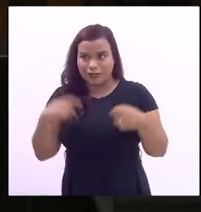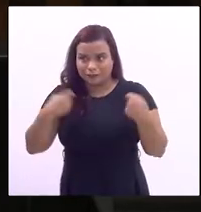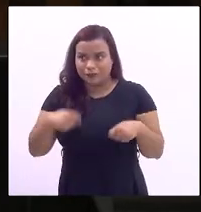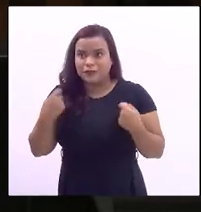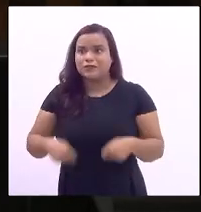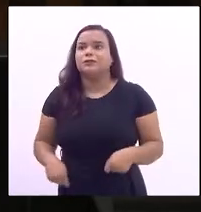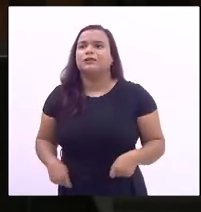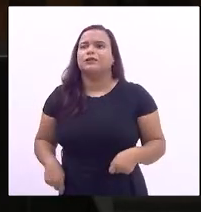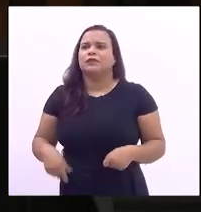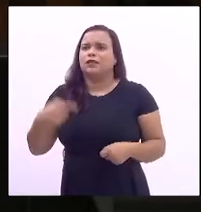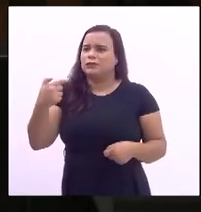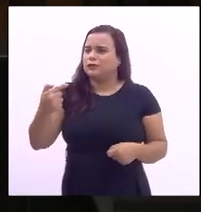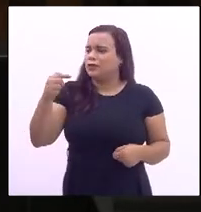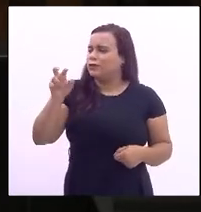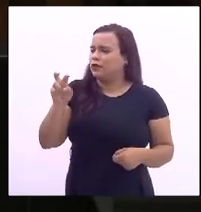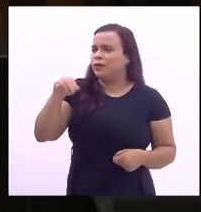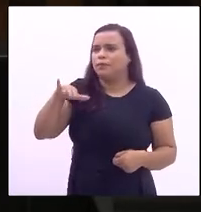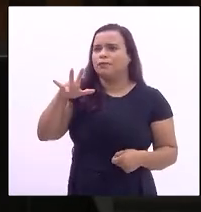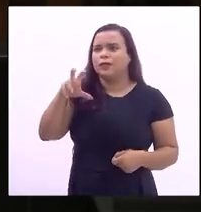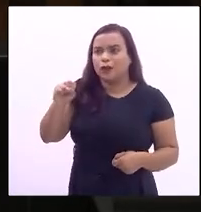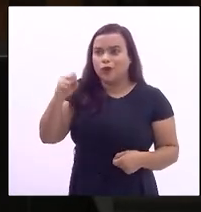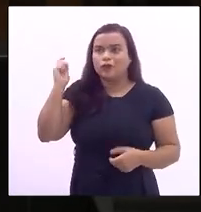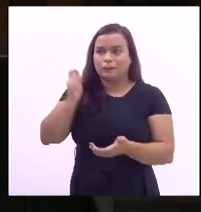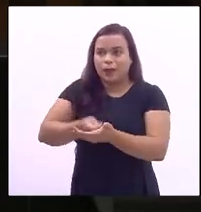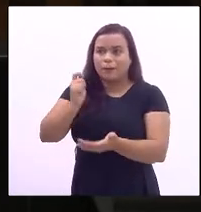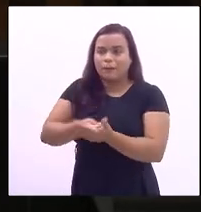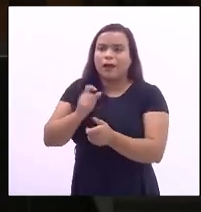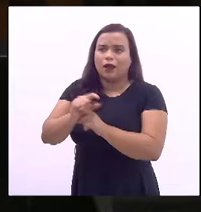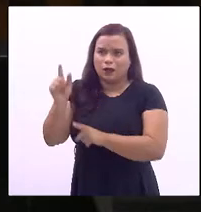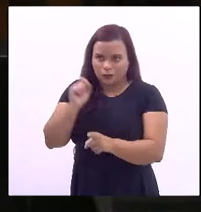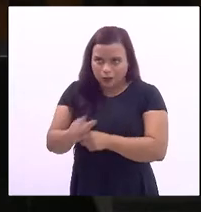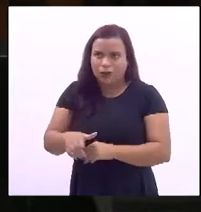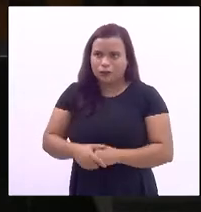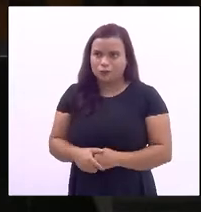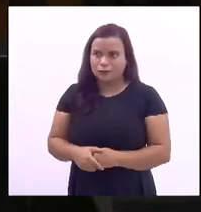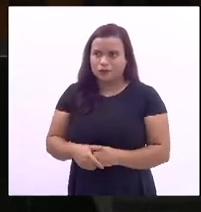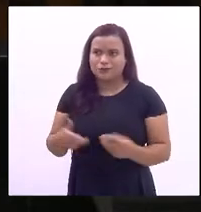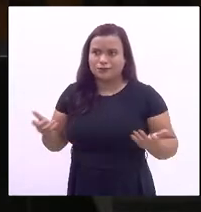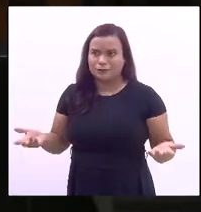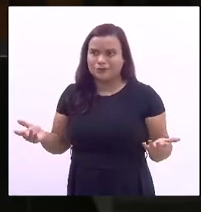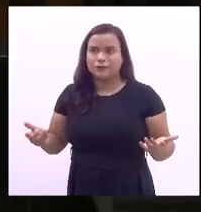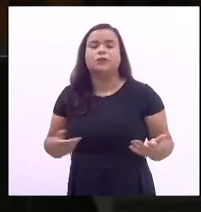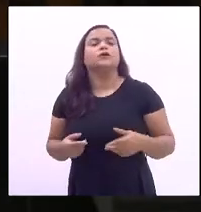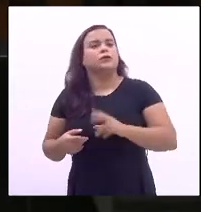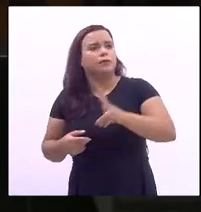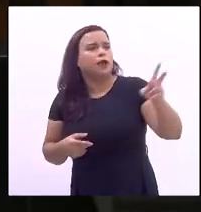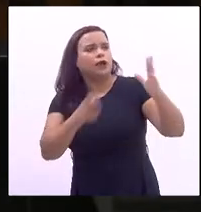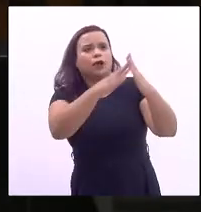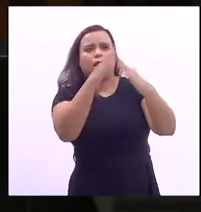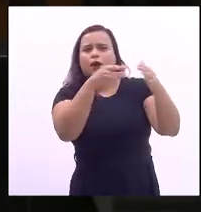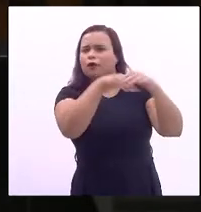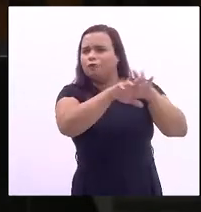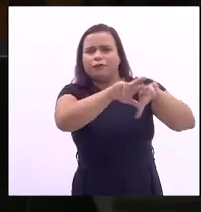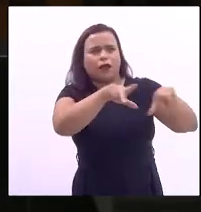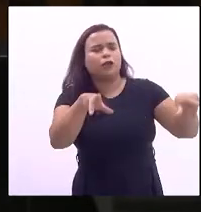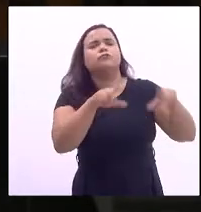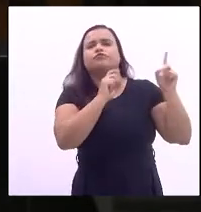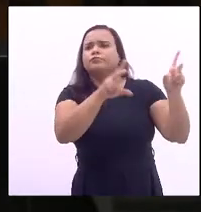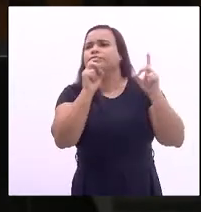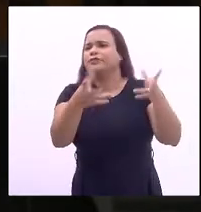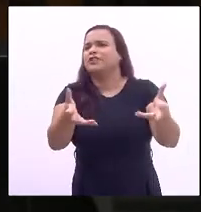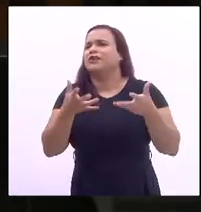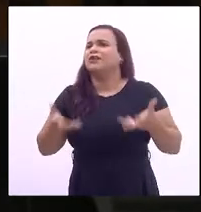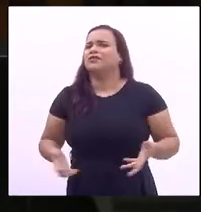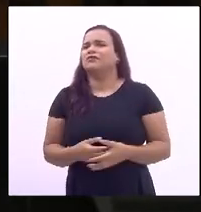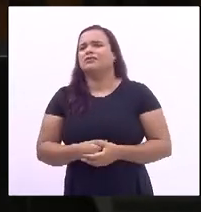75 milhões em aluguel O que é o mesmo tempo que a queimar todo esse estoque de imóveis obviamente